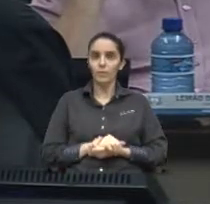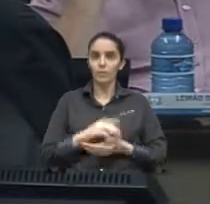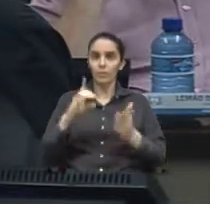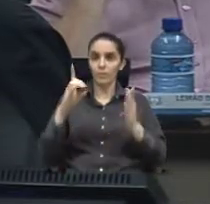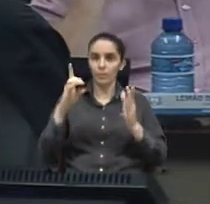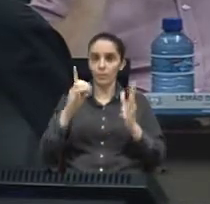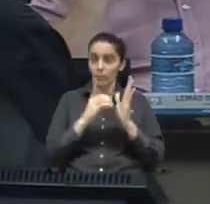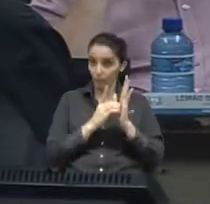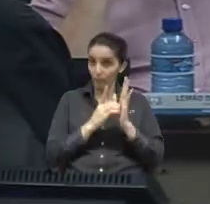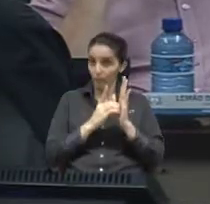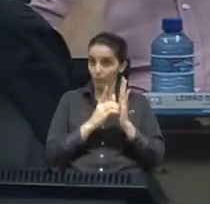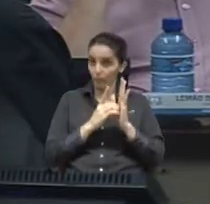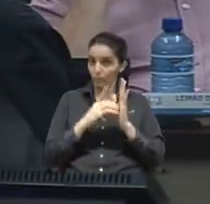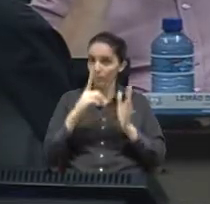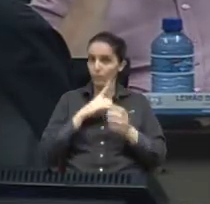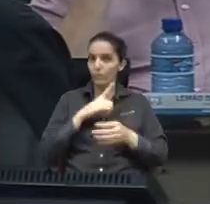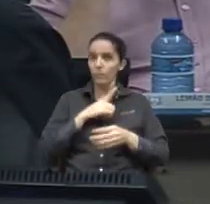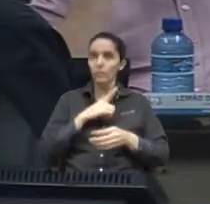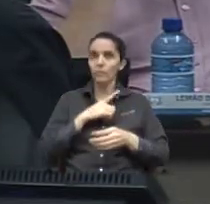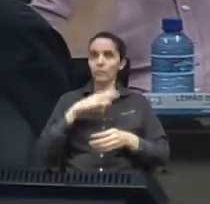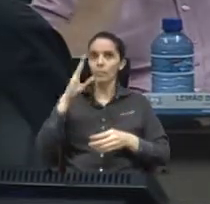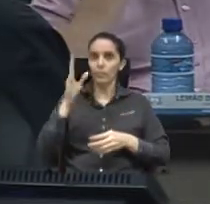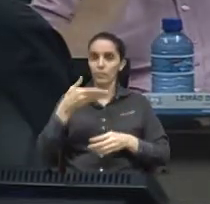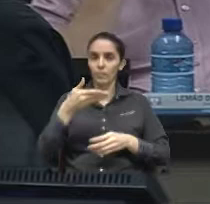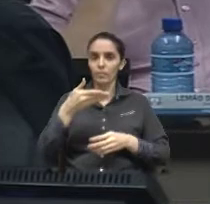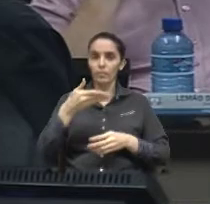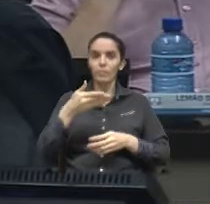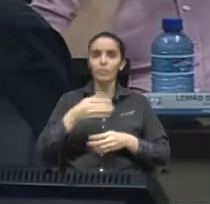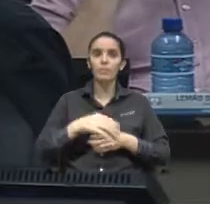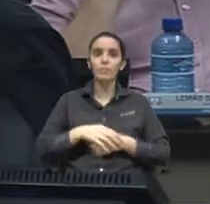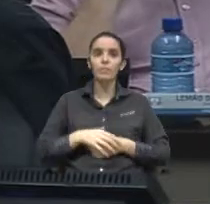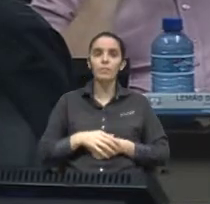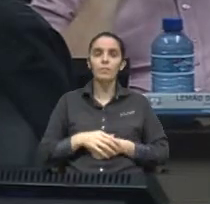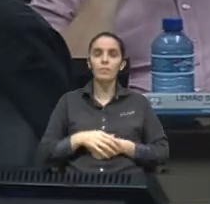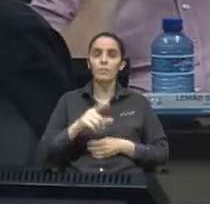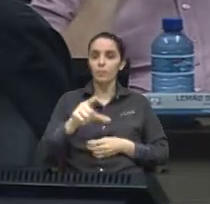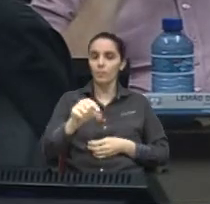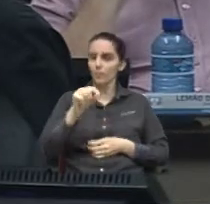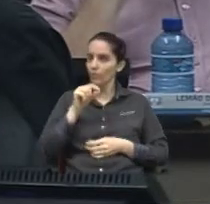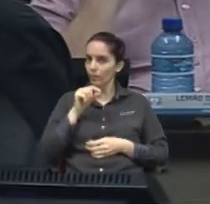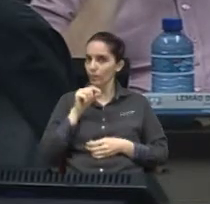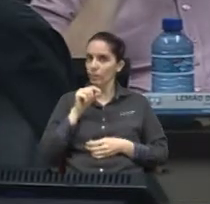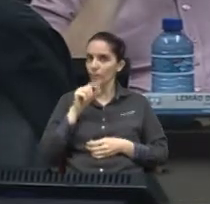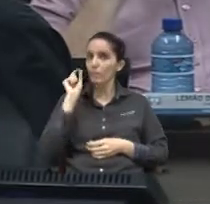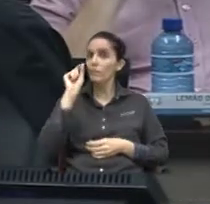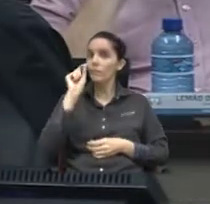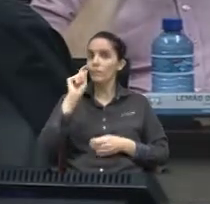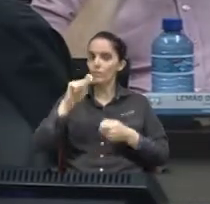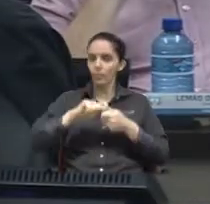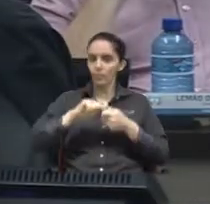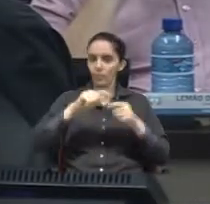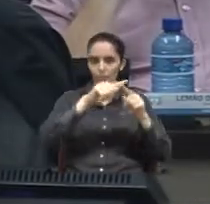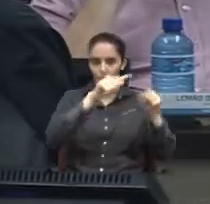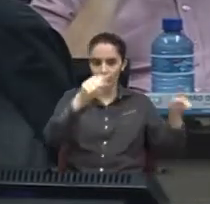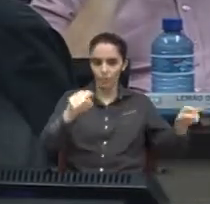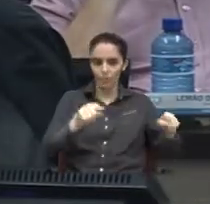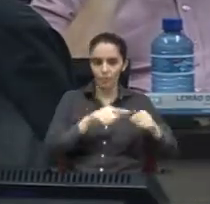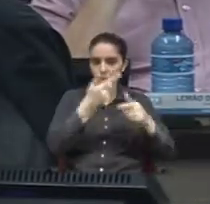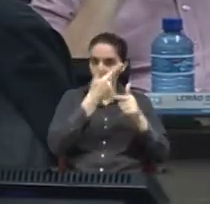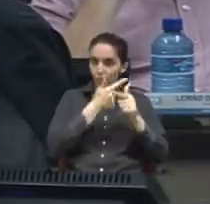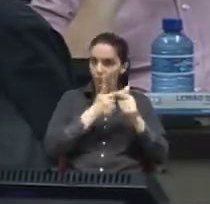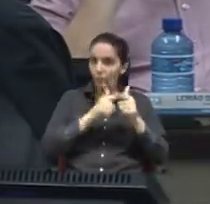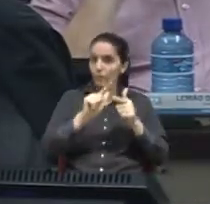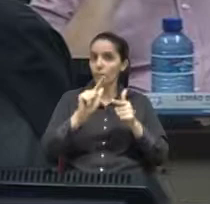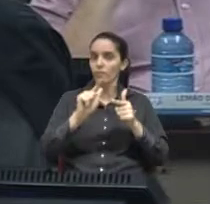decreto, ele já, de certa forma, decidiu com relação à matéria de reforma agrária. Acontece